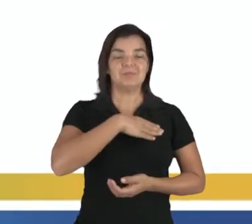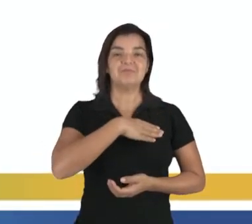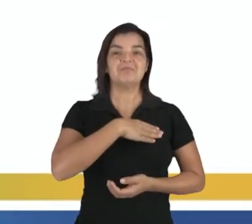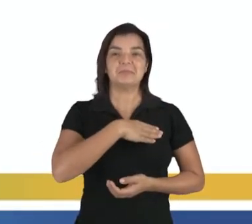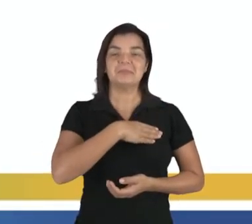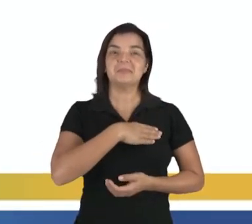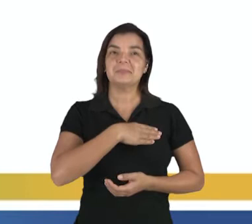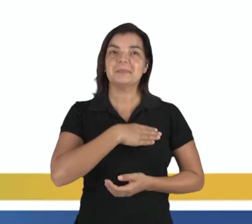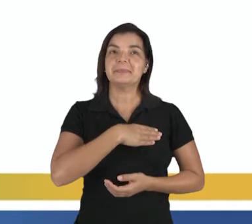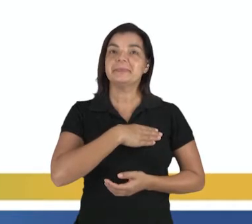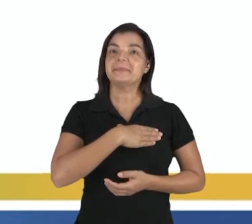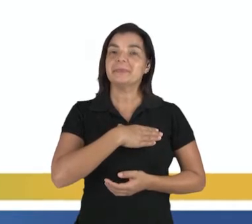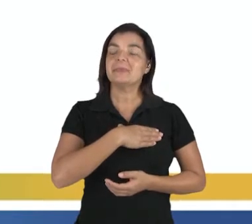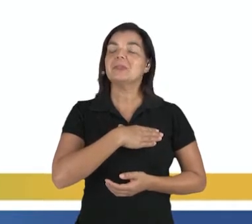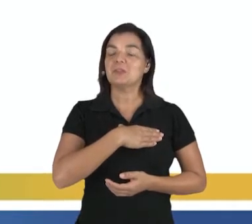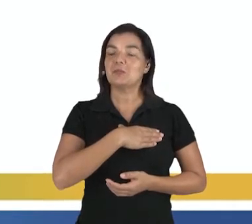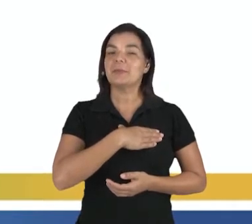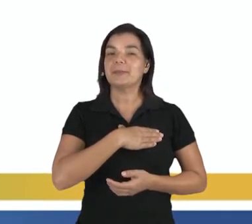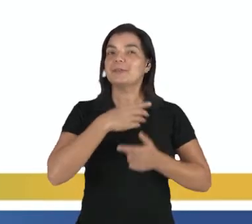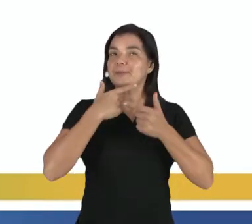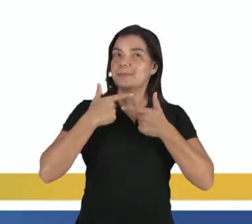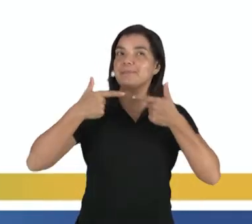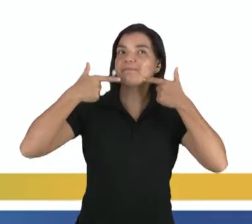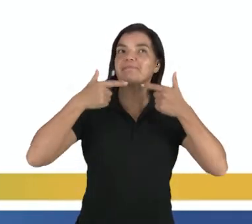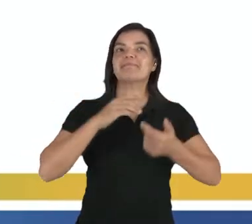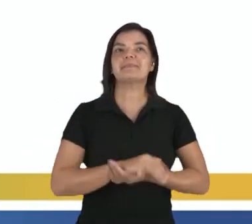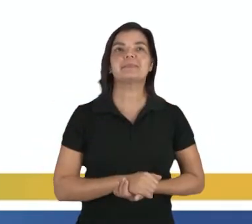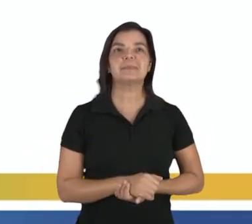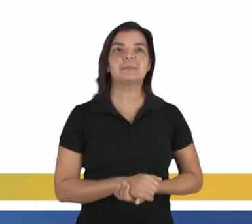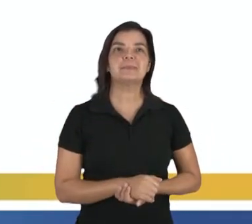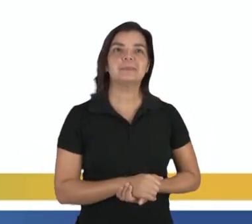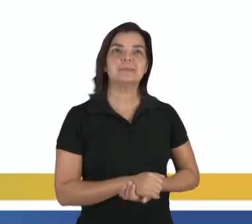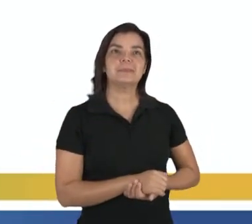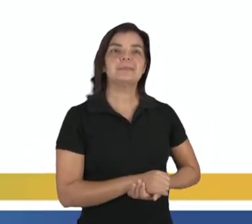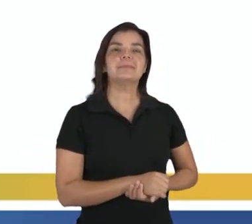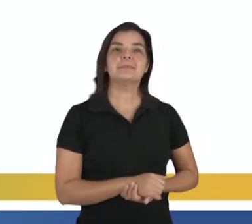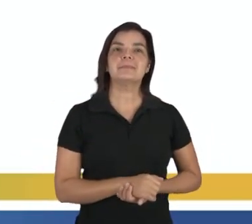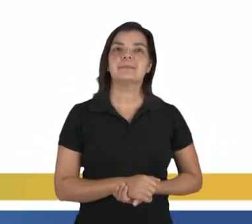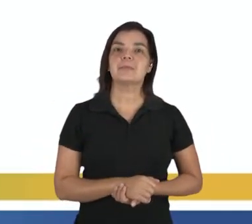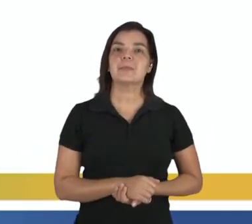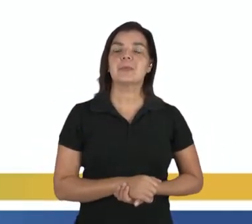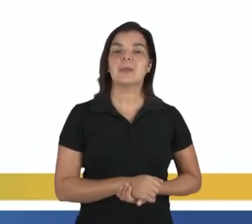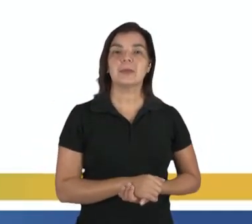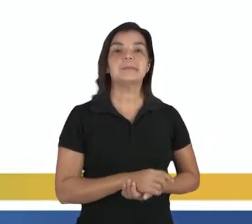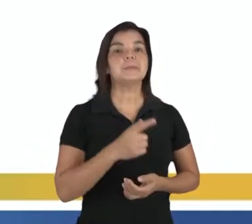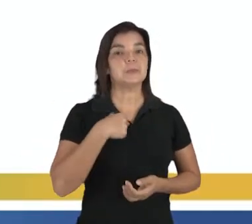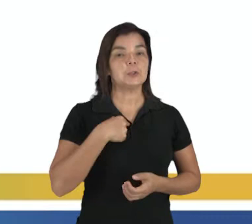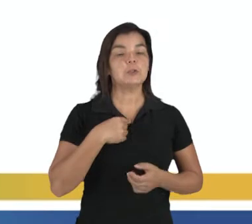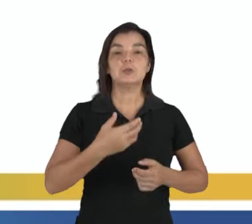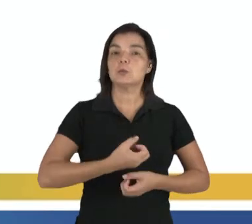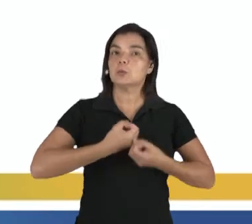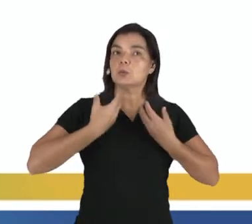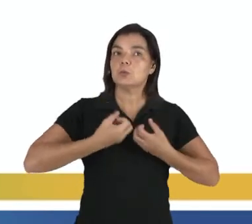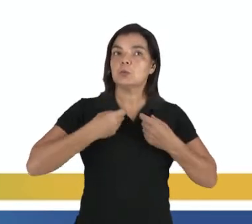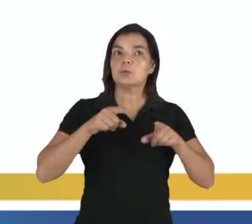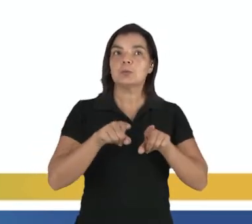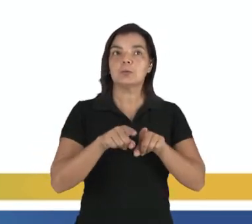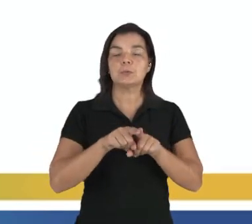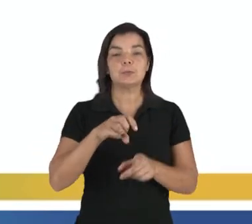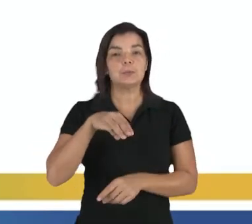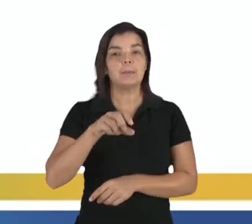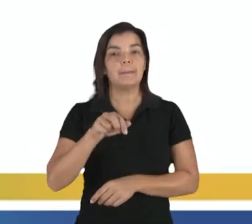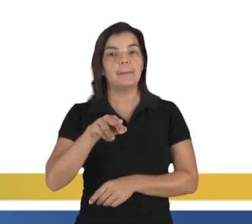Cidadezinha cheia de graça. Tá? Vamos ler mais um poema e pensar em algumas questões. Esse poema é do Mário